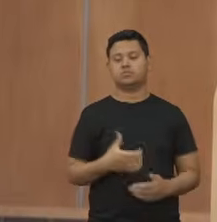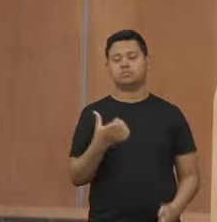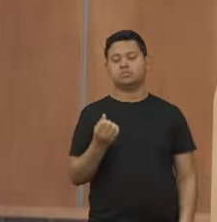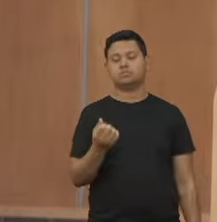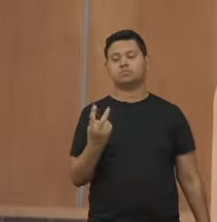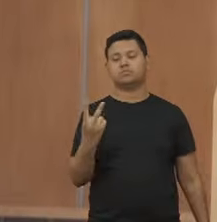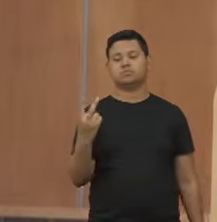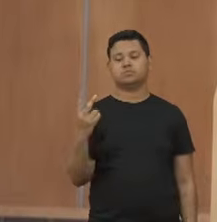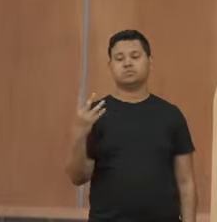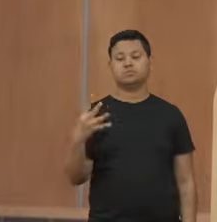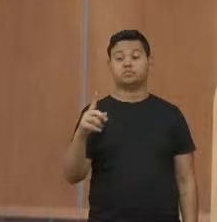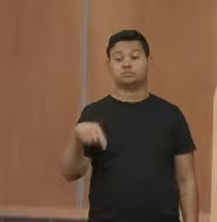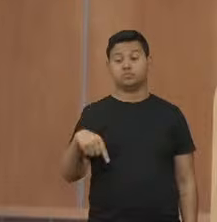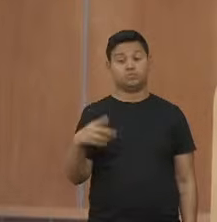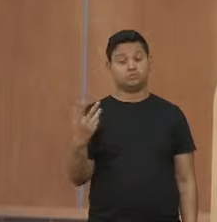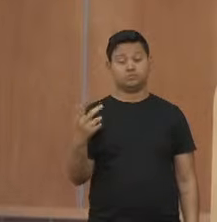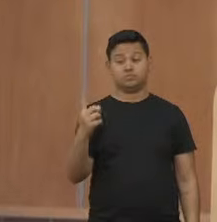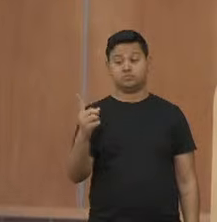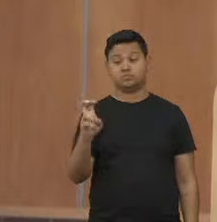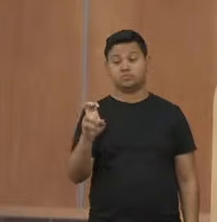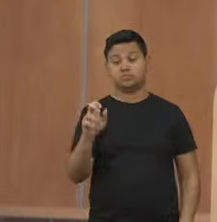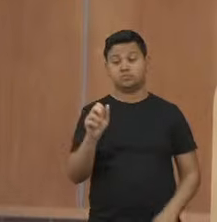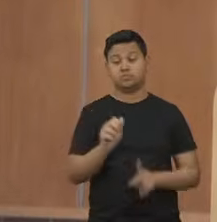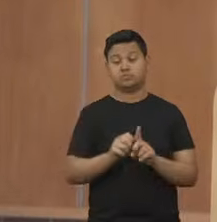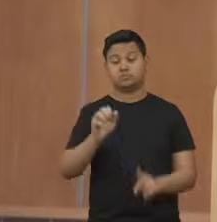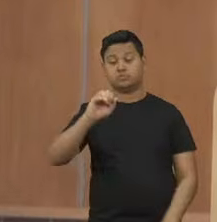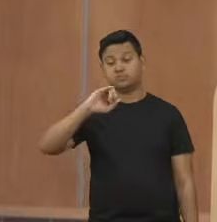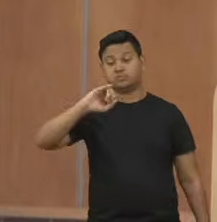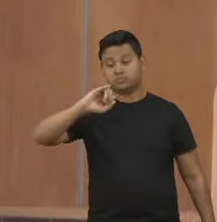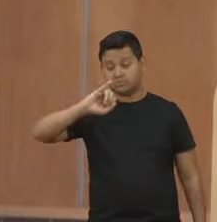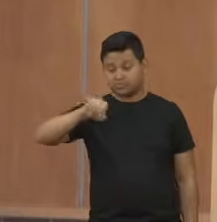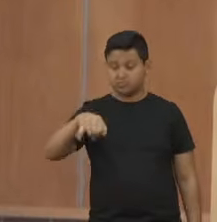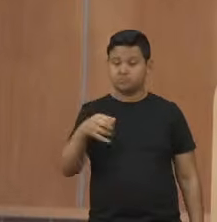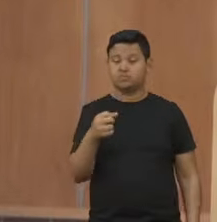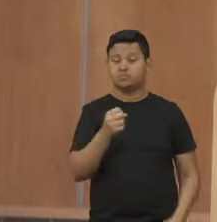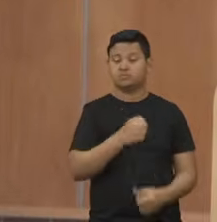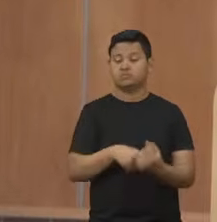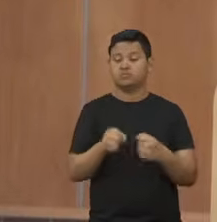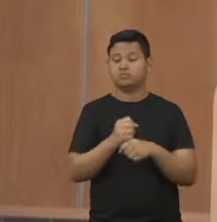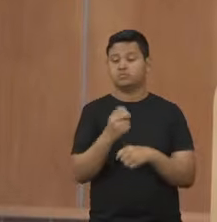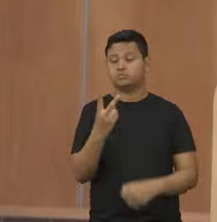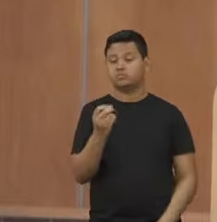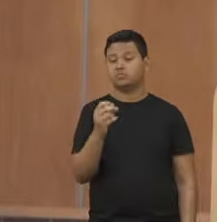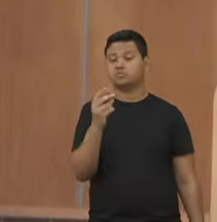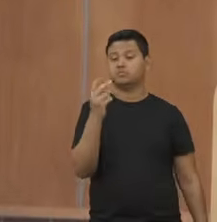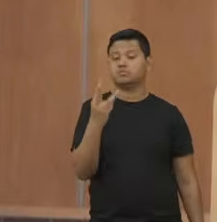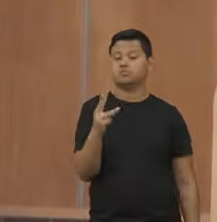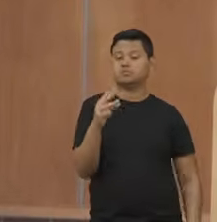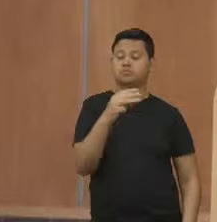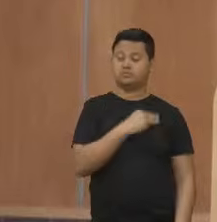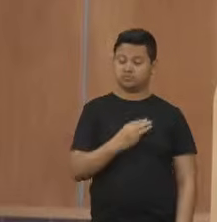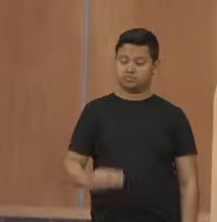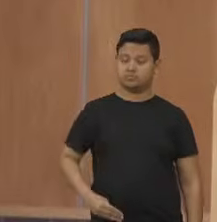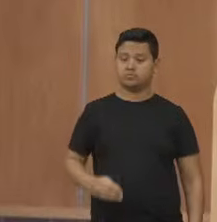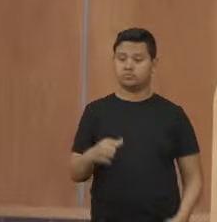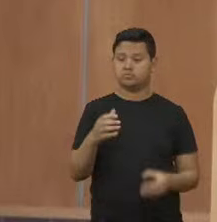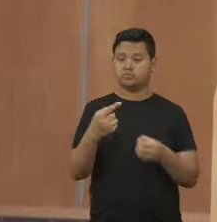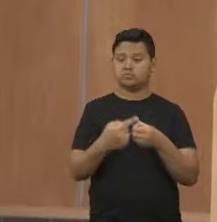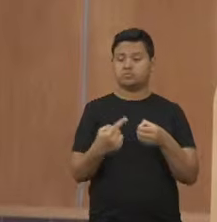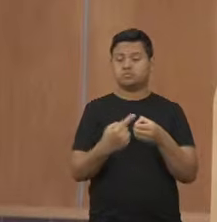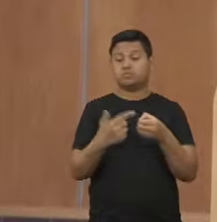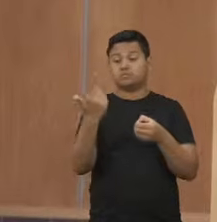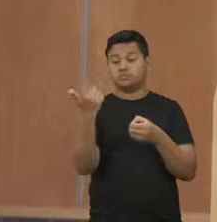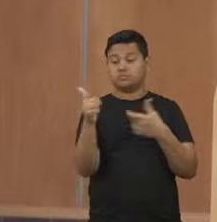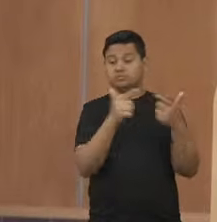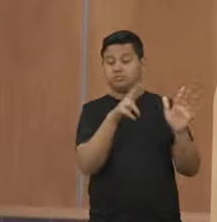724, 15 de junho de 2023, do Ministério da Cidade, da